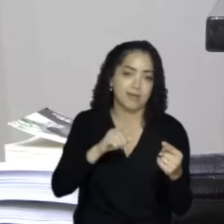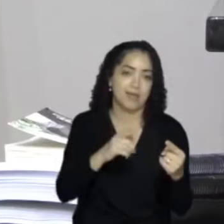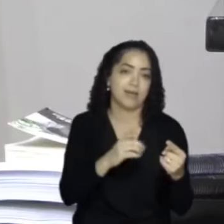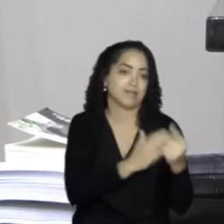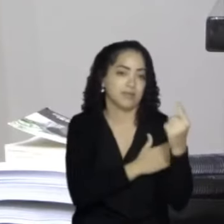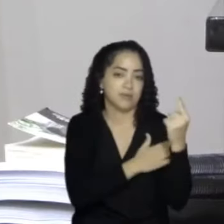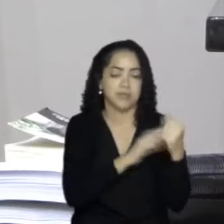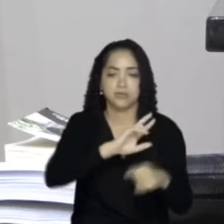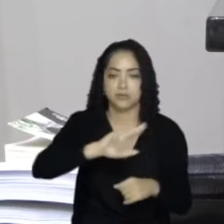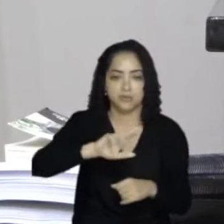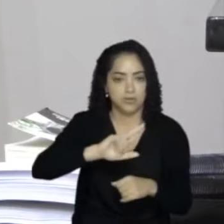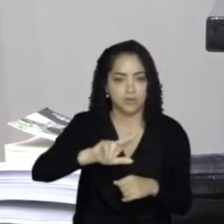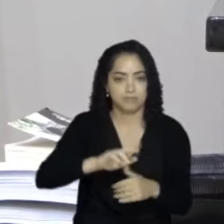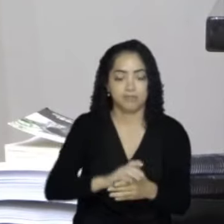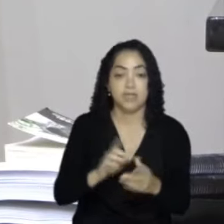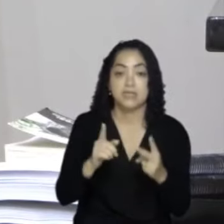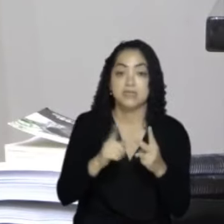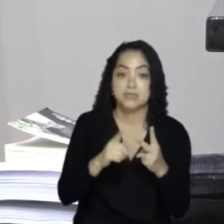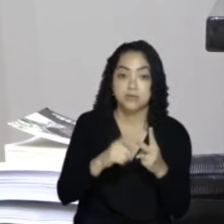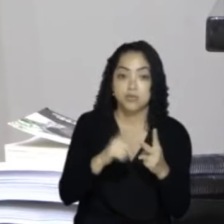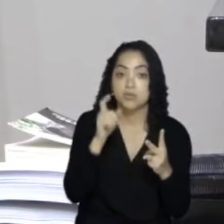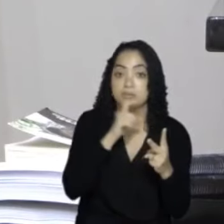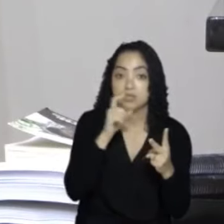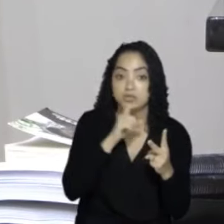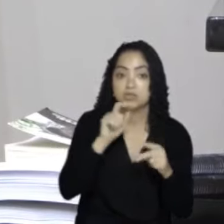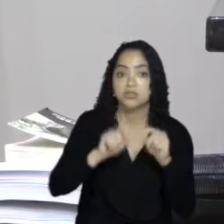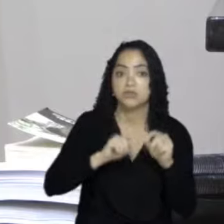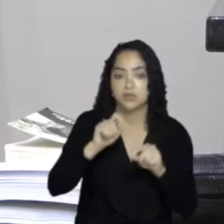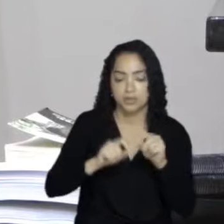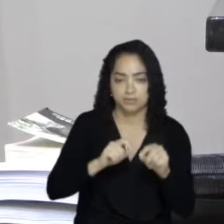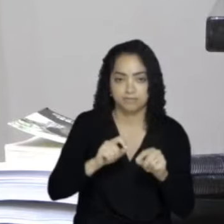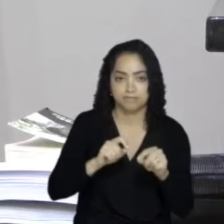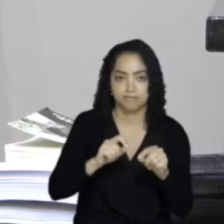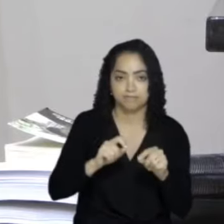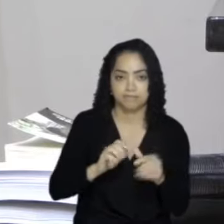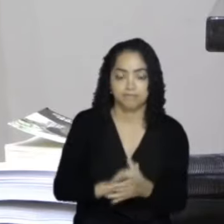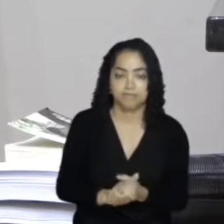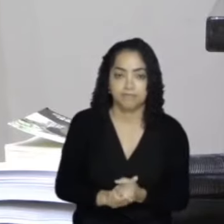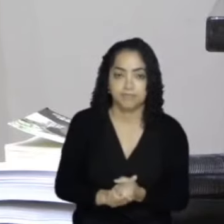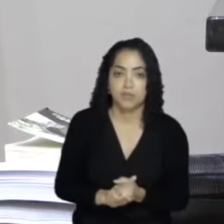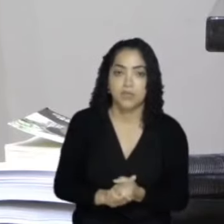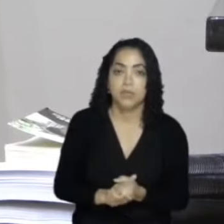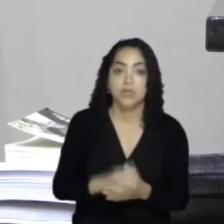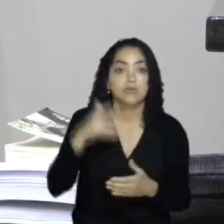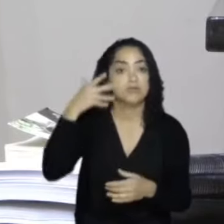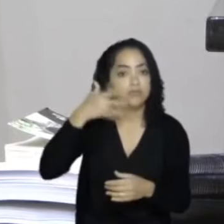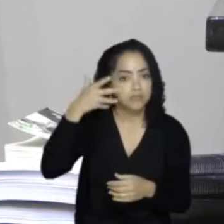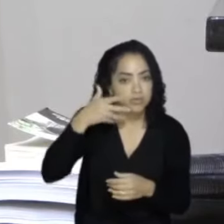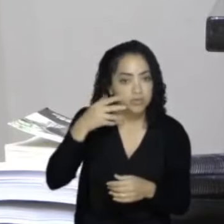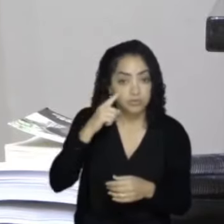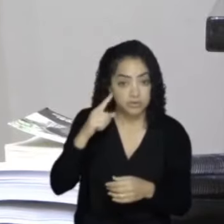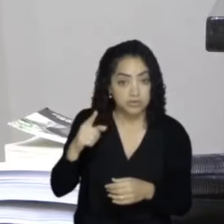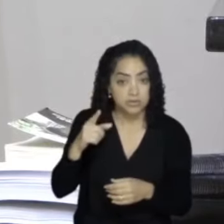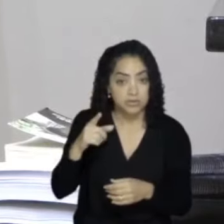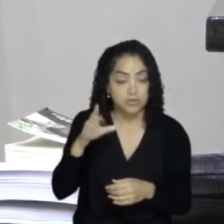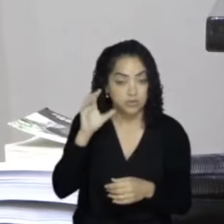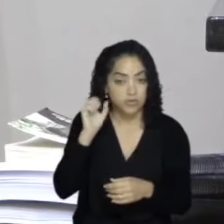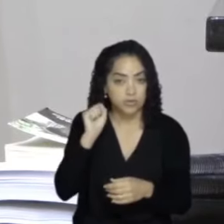Segunda mentira. A segunda mentira foi quando a deputada fala em seu discurso, vocês ouviram, que